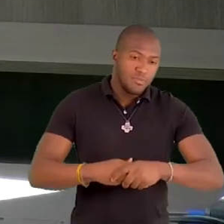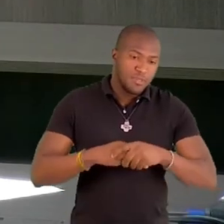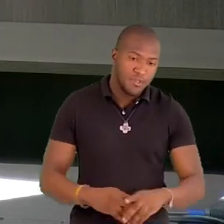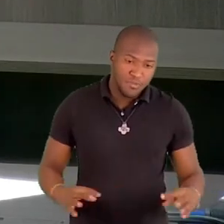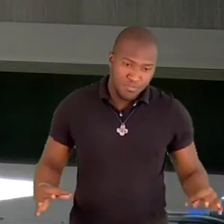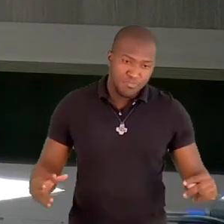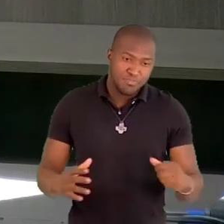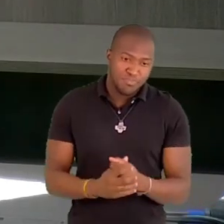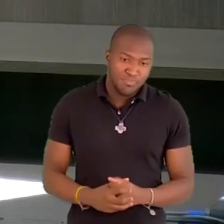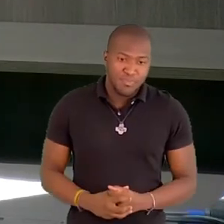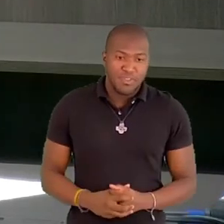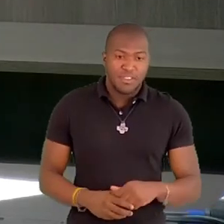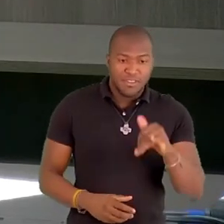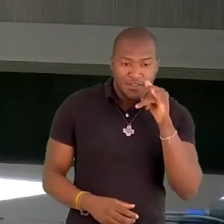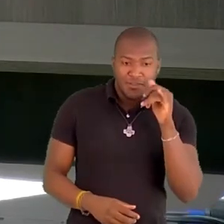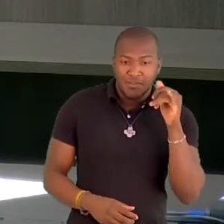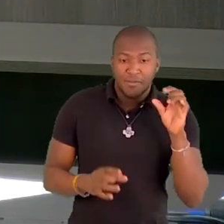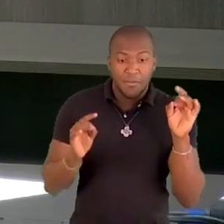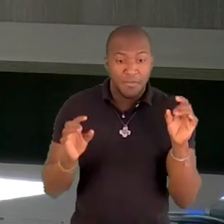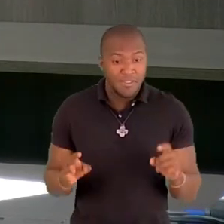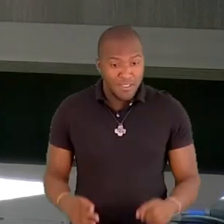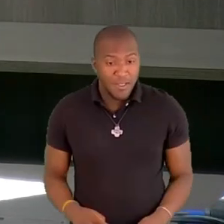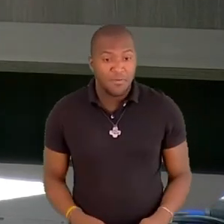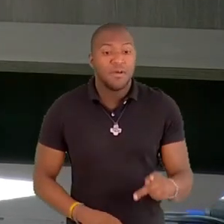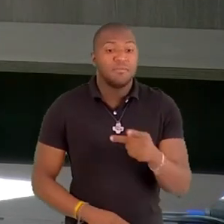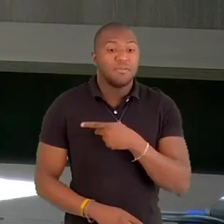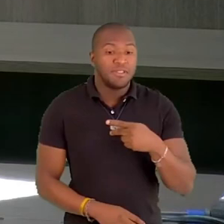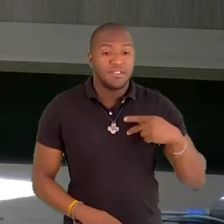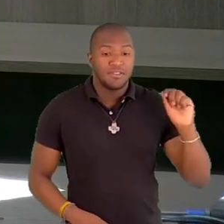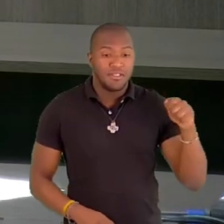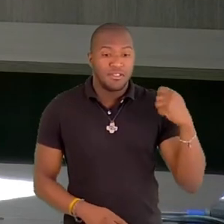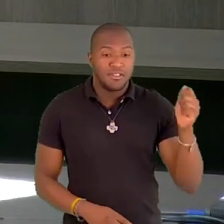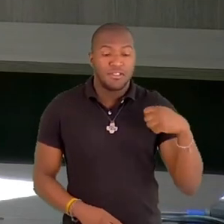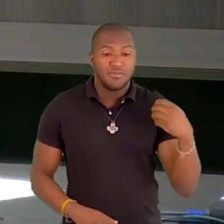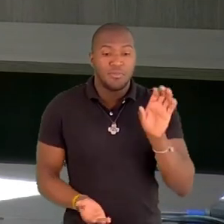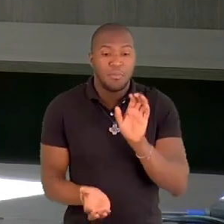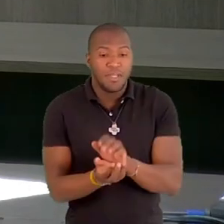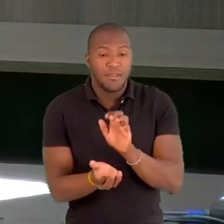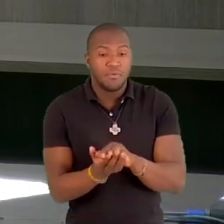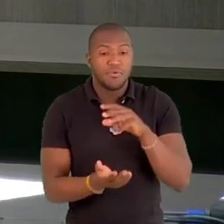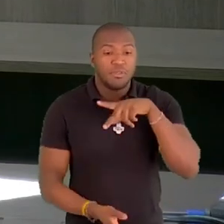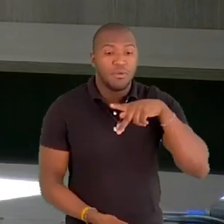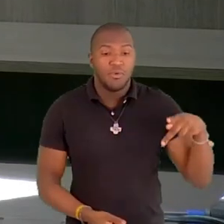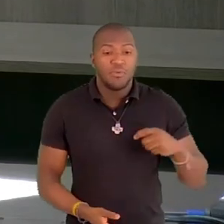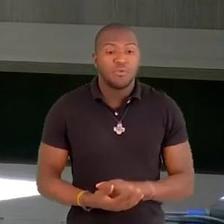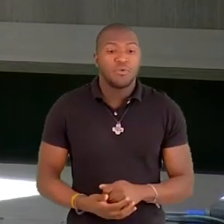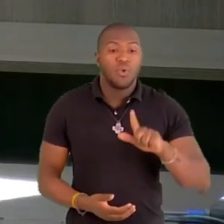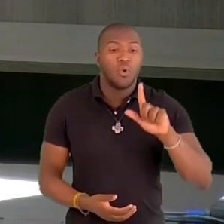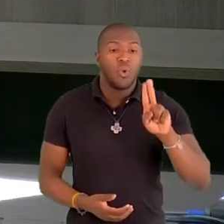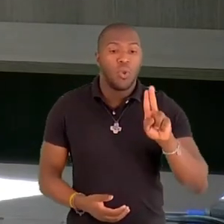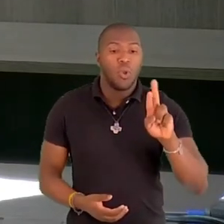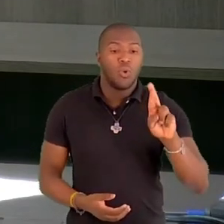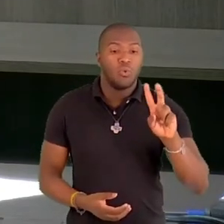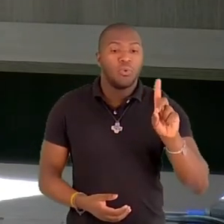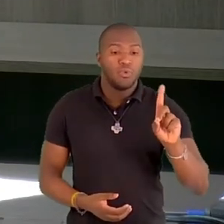Deluzzi, que é a presidente da Associação Pernambucana do Ministério Público e representa tão bem